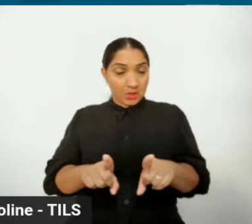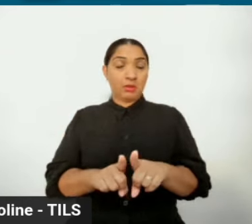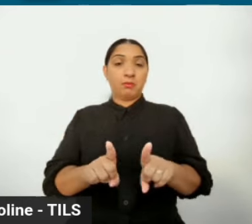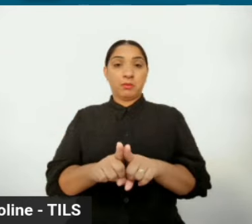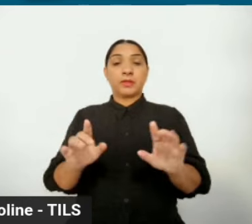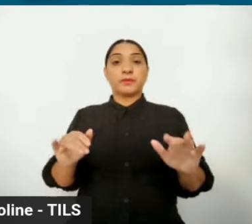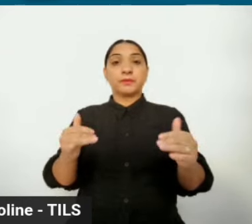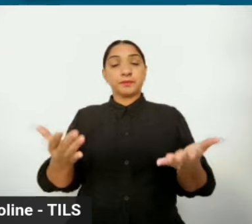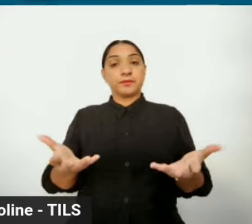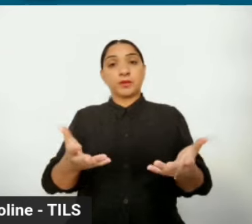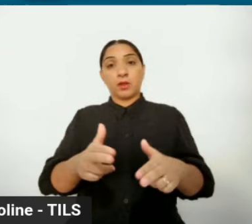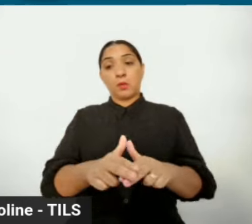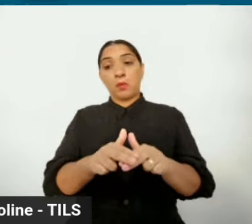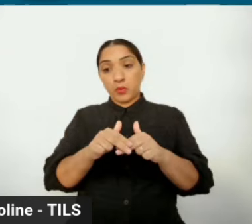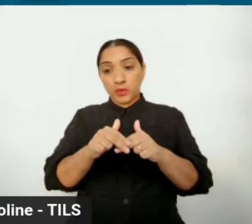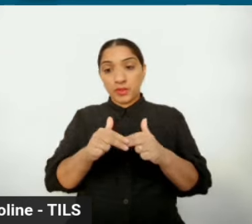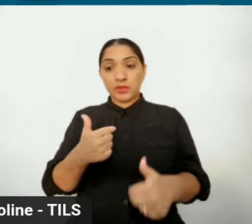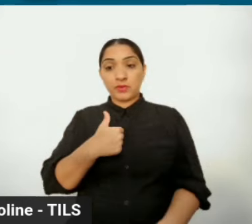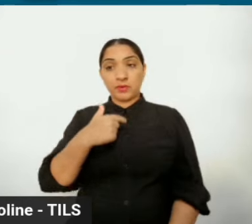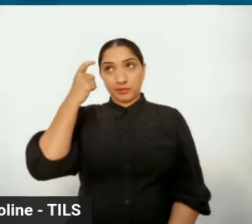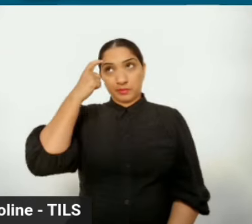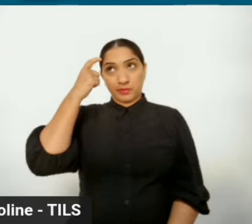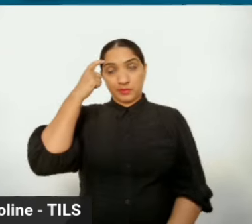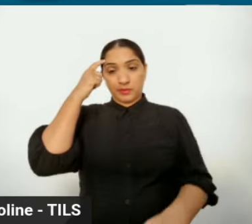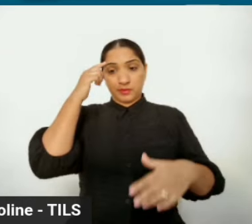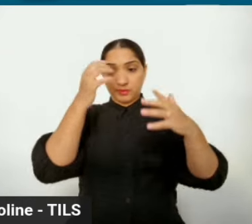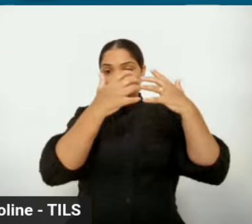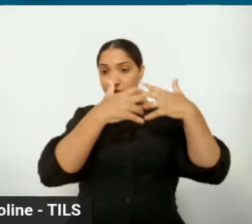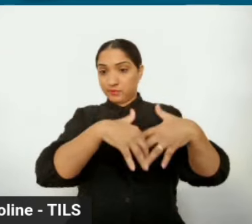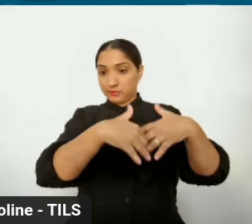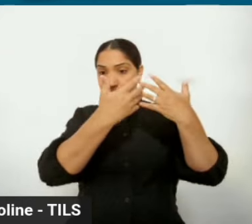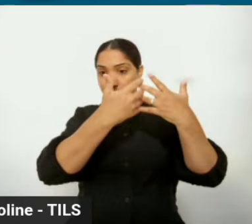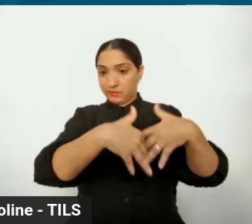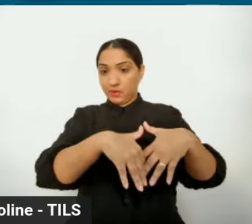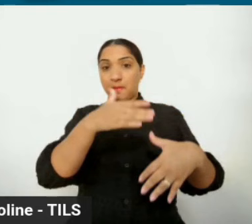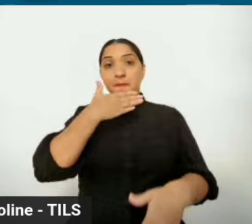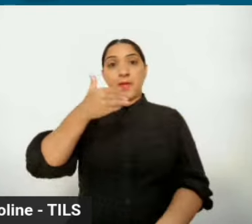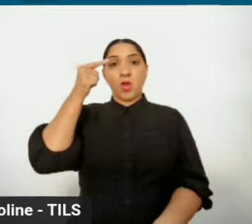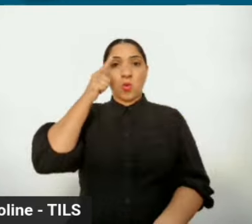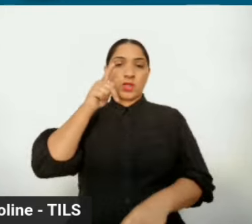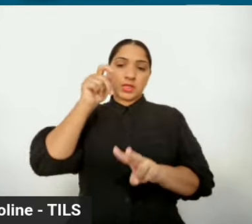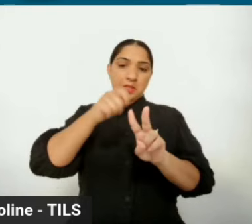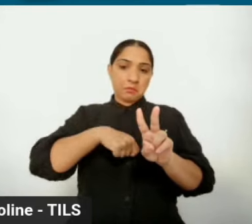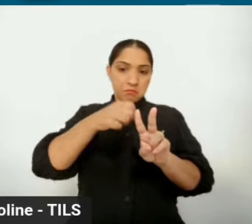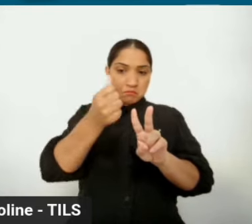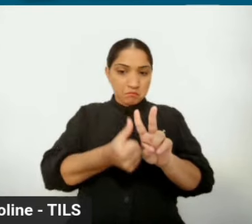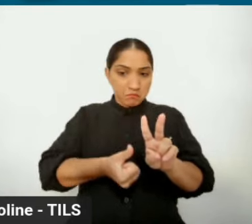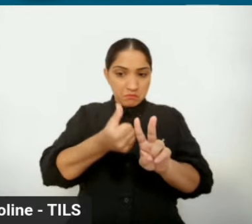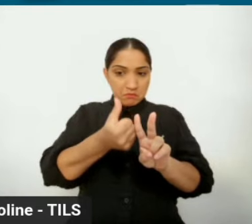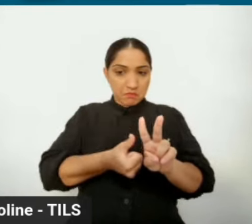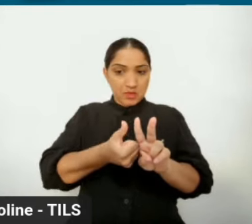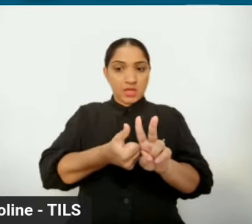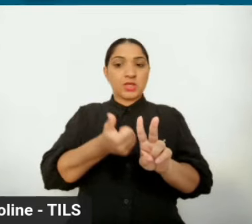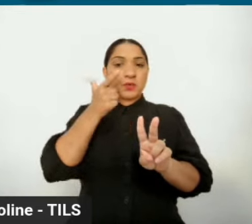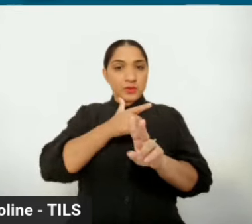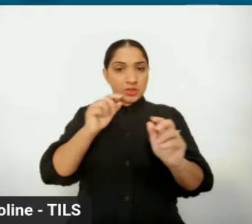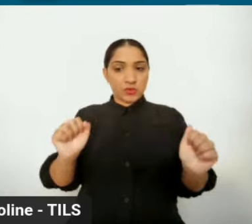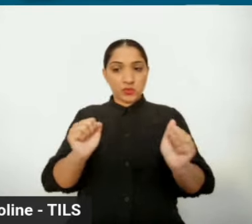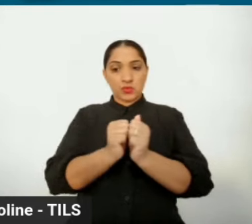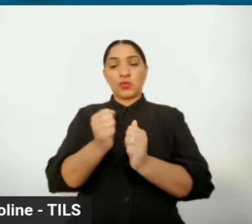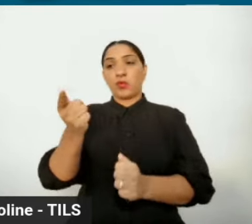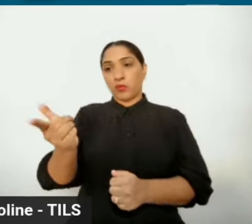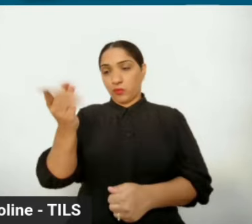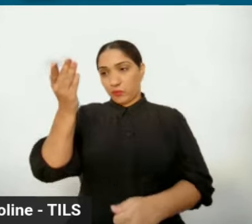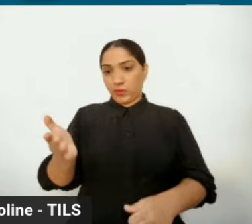isso, penso que esse será o tema mais premente deste segundo semestre, como o Diário PCD